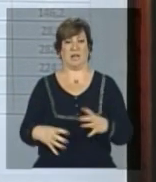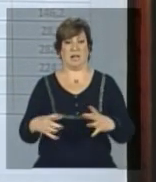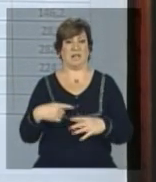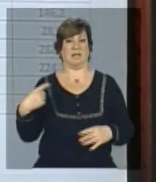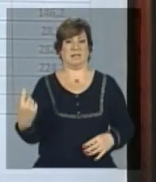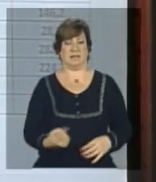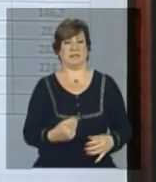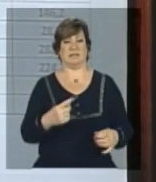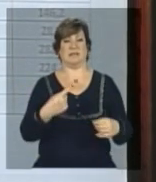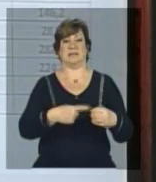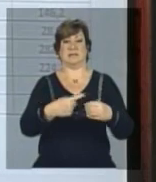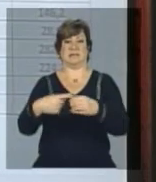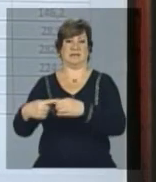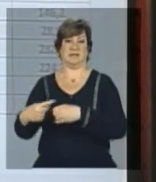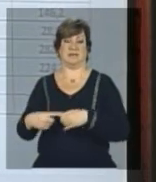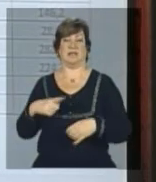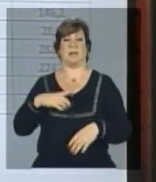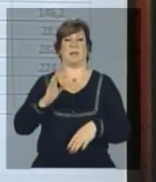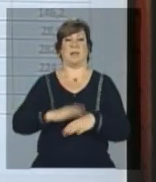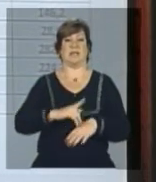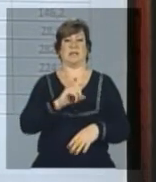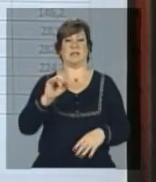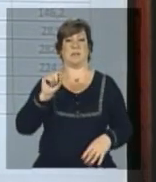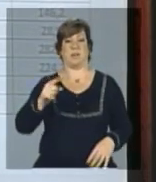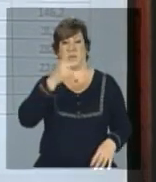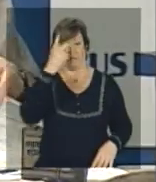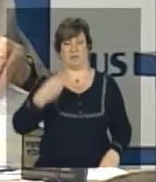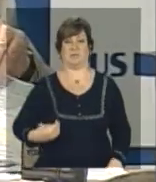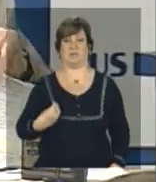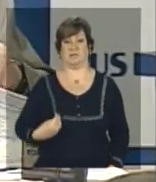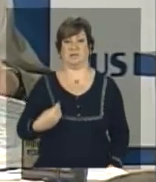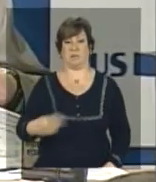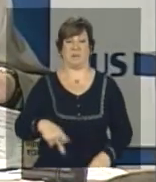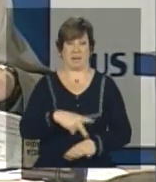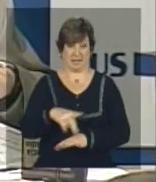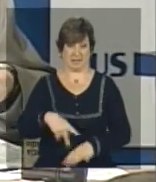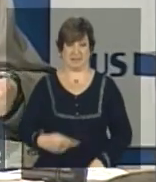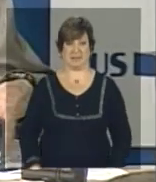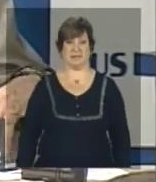entre as cidades com mais de 100 mil habitantes do país.